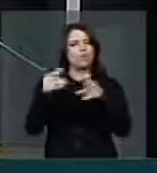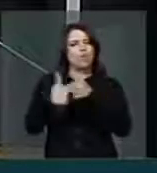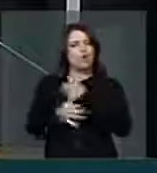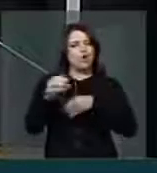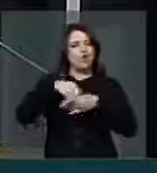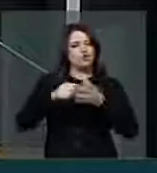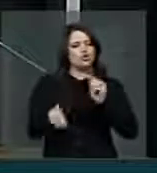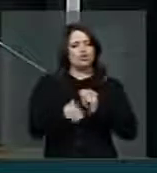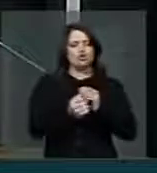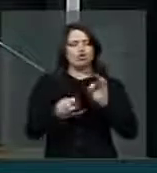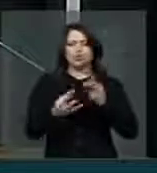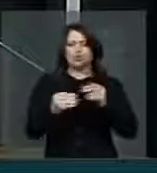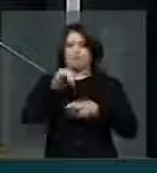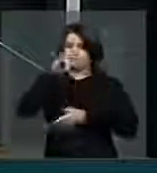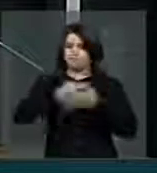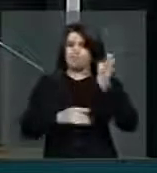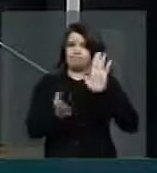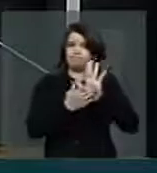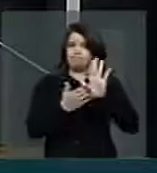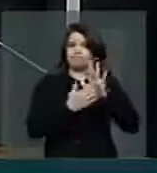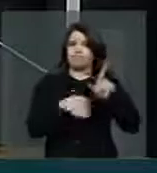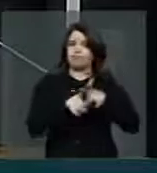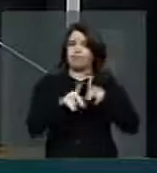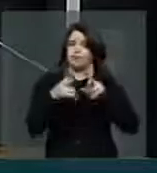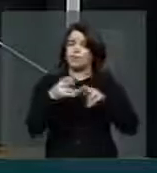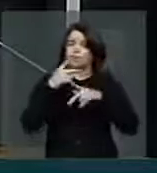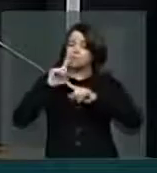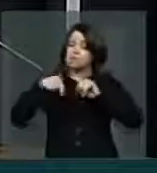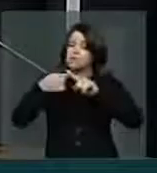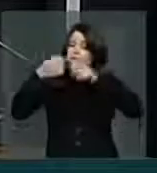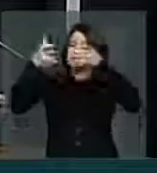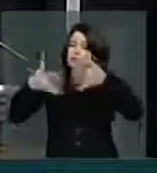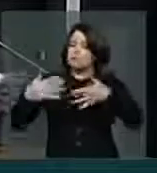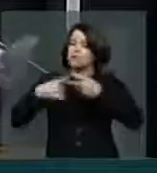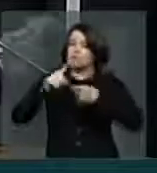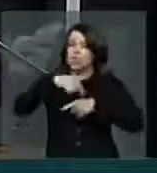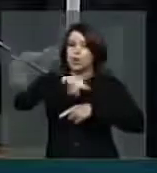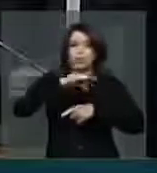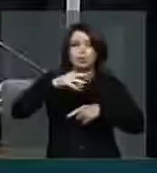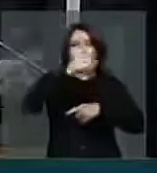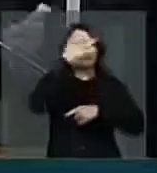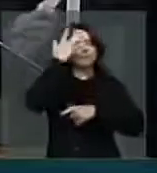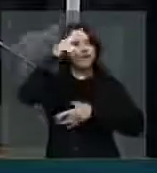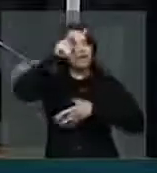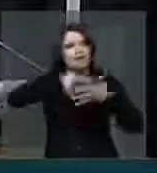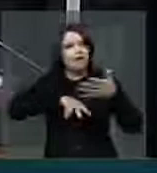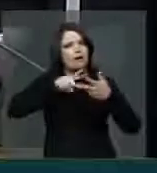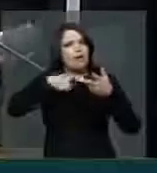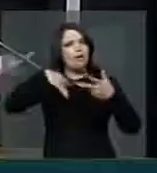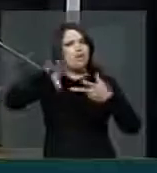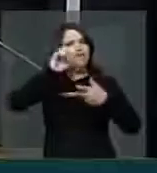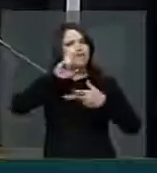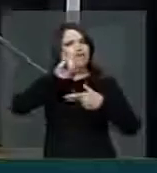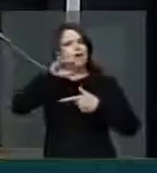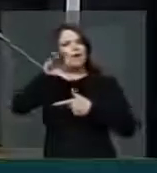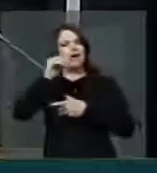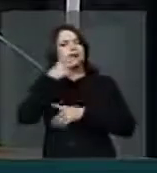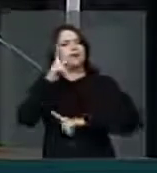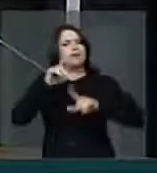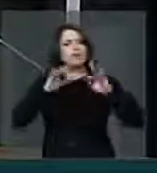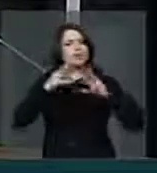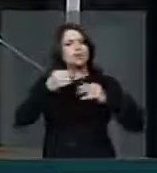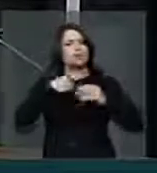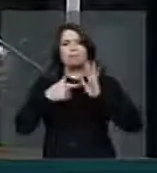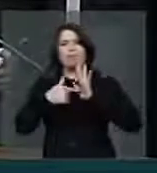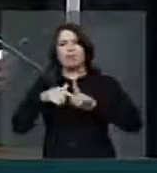anais da casa, também essa certidão aqui, que é apenas uma explicação, porque a comunidade, as pessoas que leem, as pessoas que ouvem o rádio, a televisão, quando sai